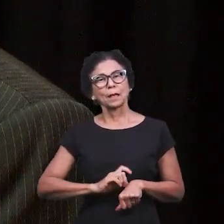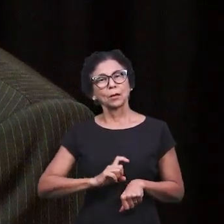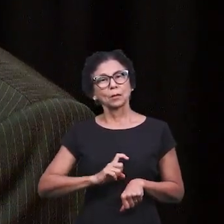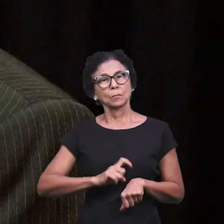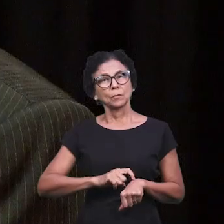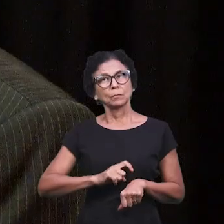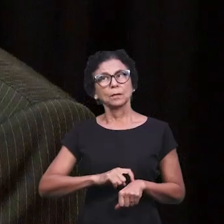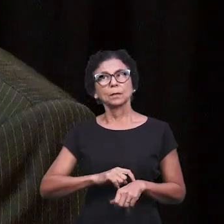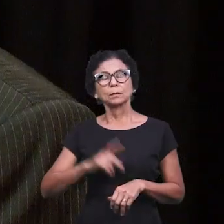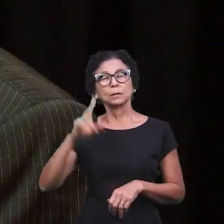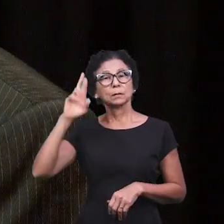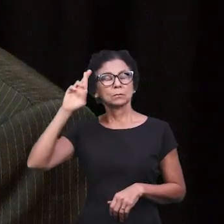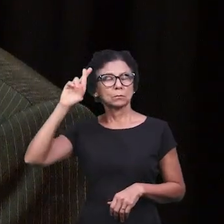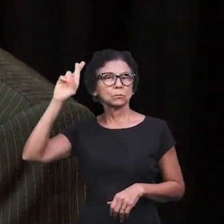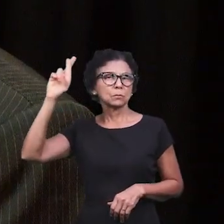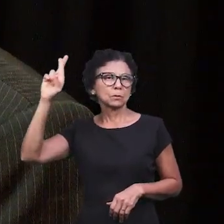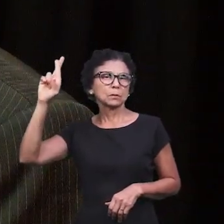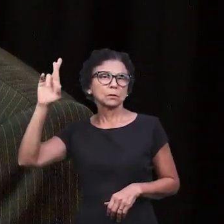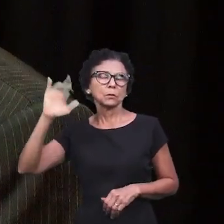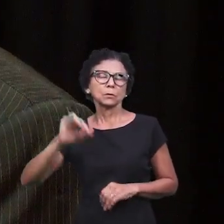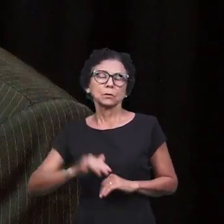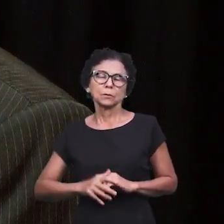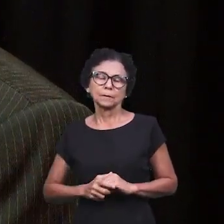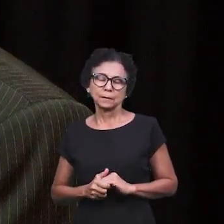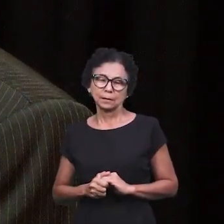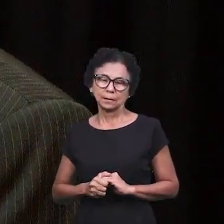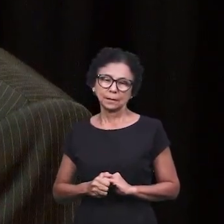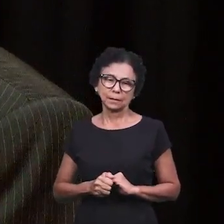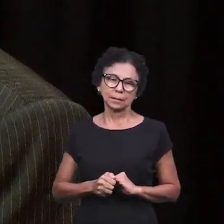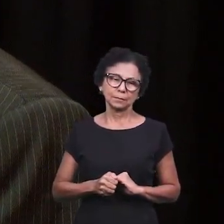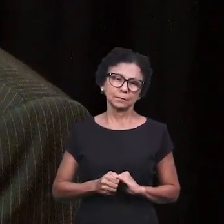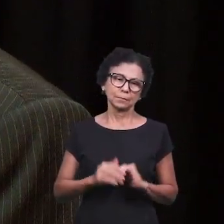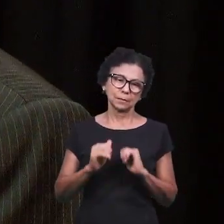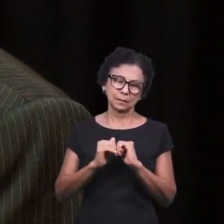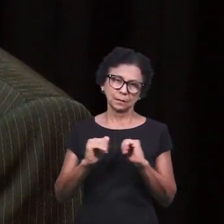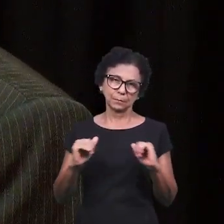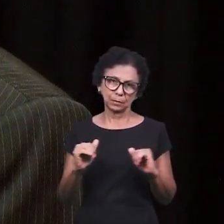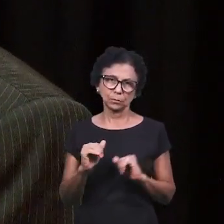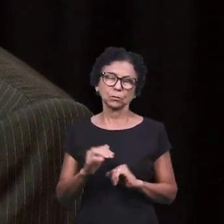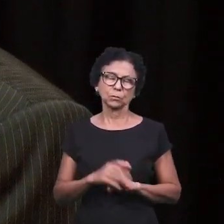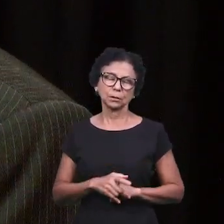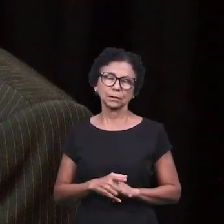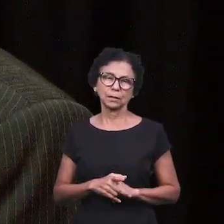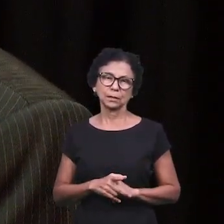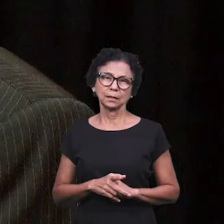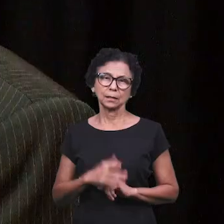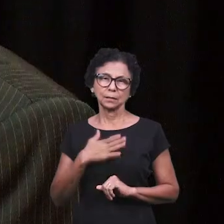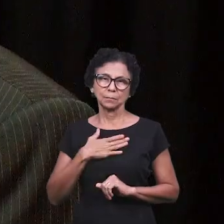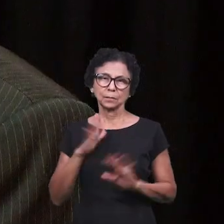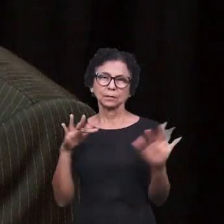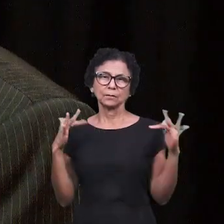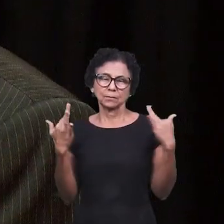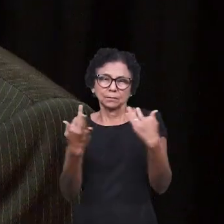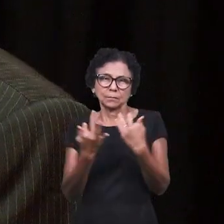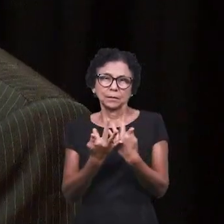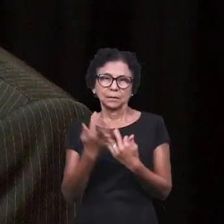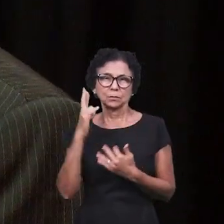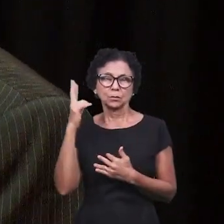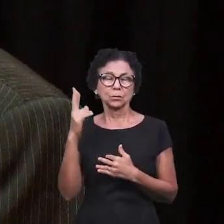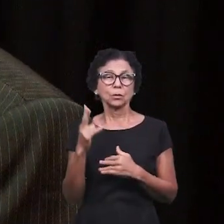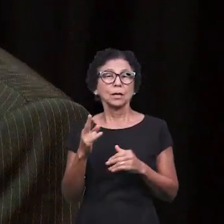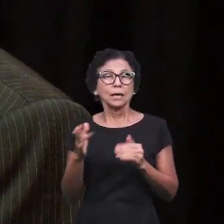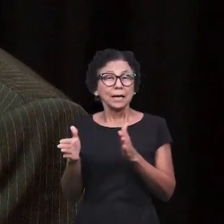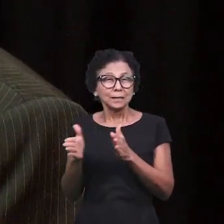foi um período que o Senhor ele reservou para nós ali, nós entendemos como família, né? Que o Senhor